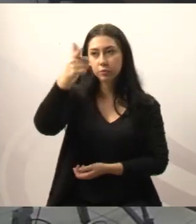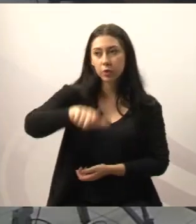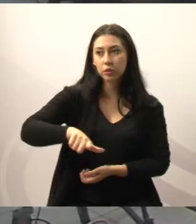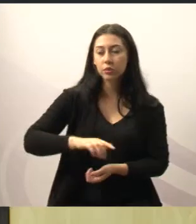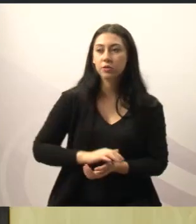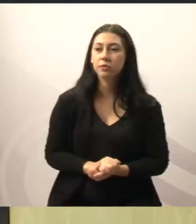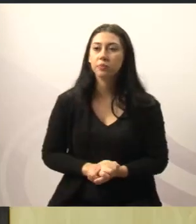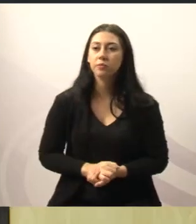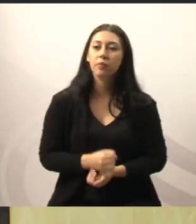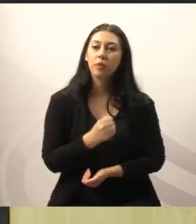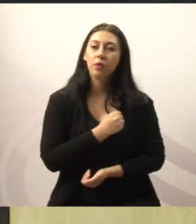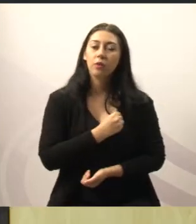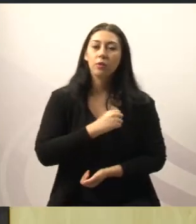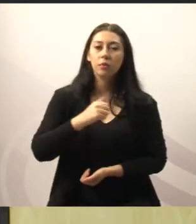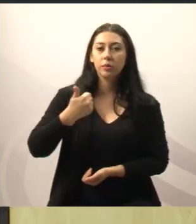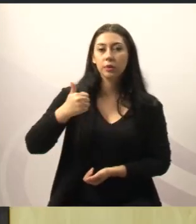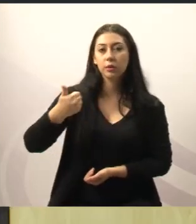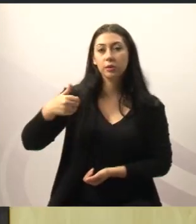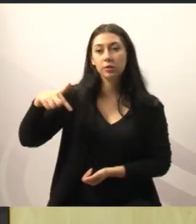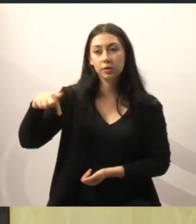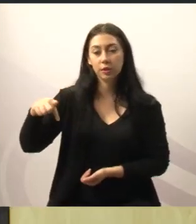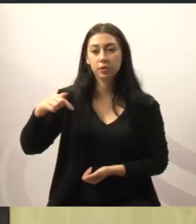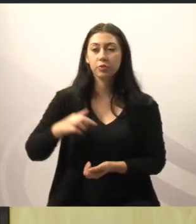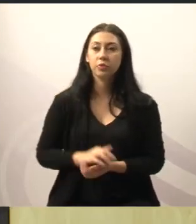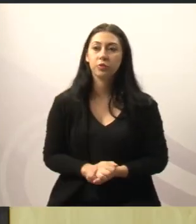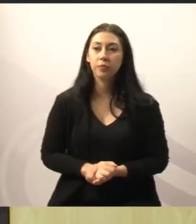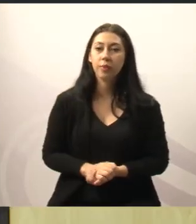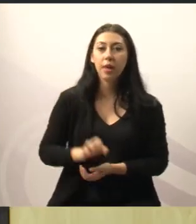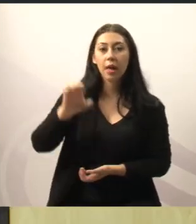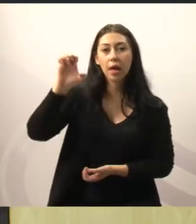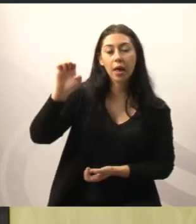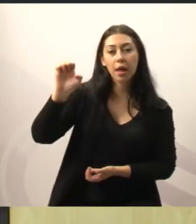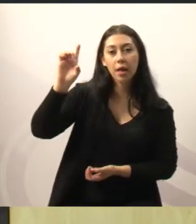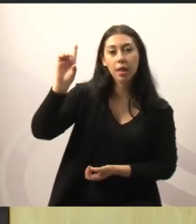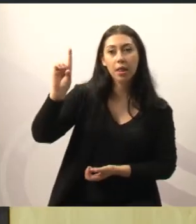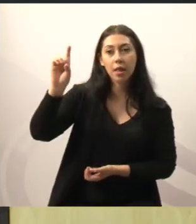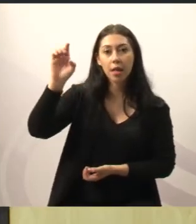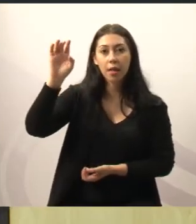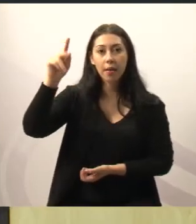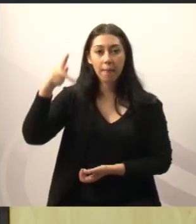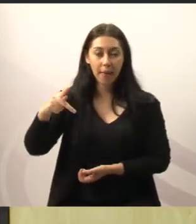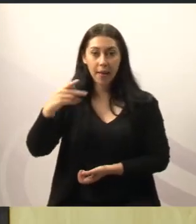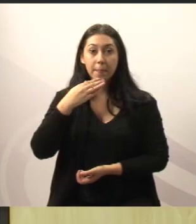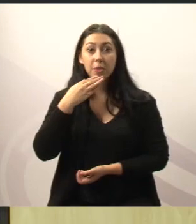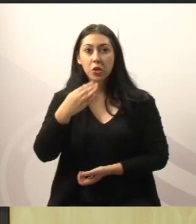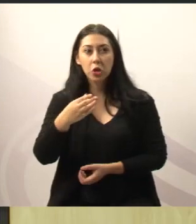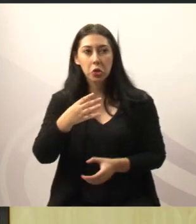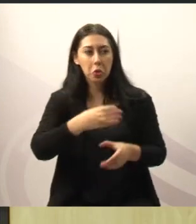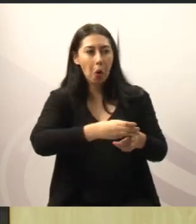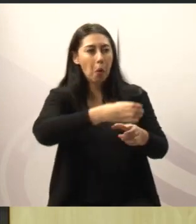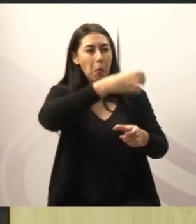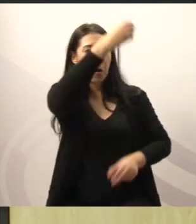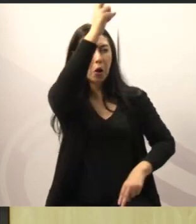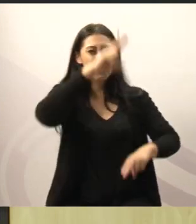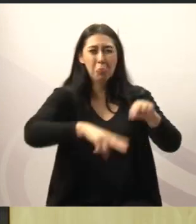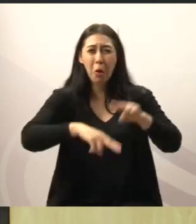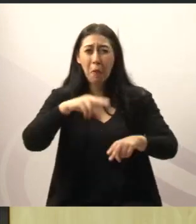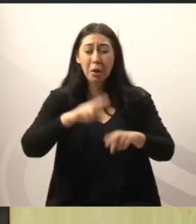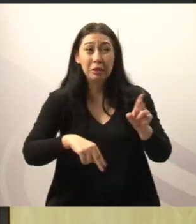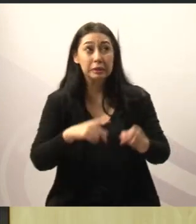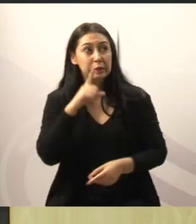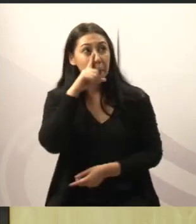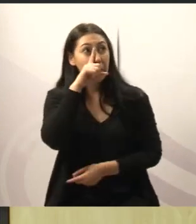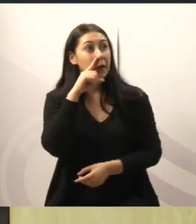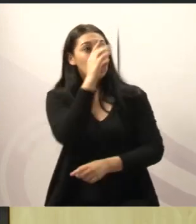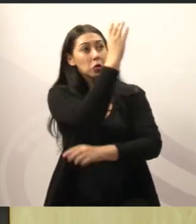requerimento. Requerimento número 117. A EDP solicitando substituição de poste de madeira que apresenta risco de queda em